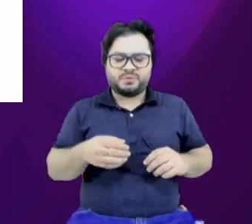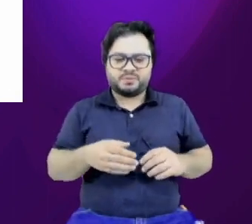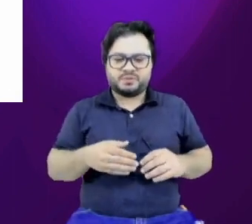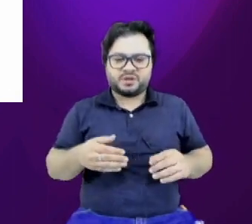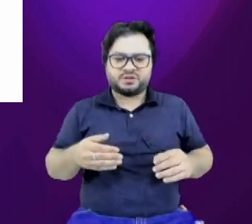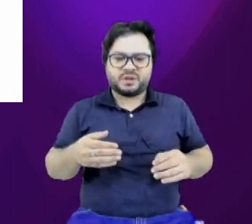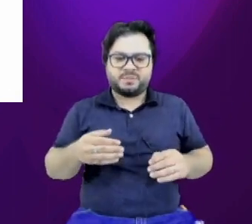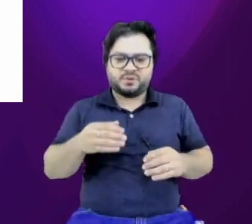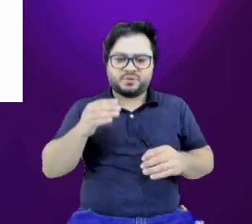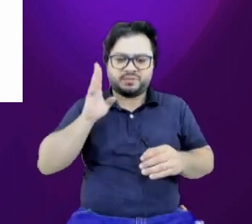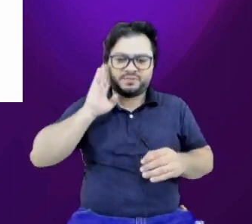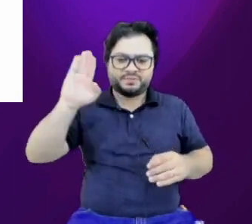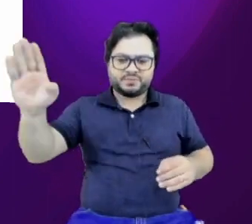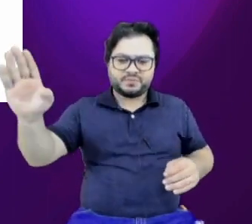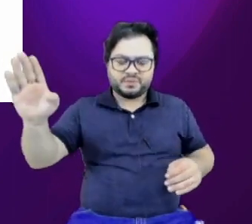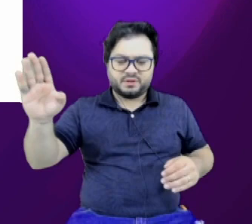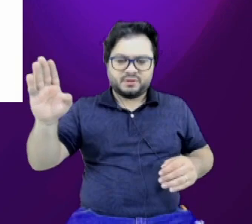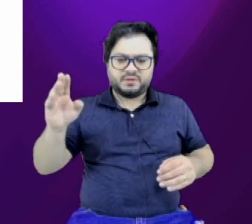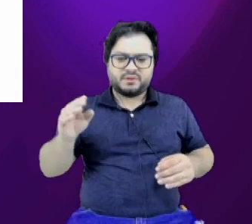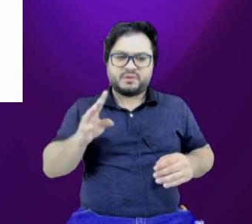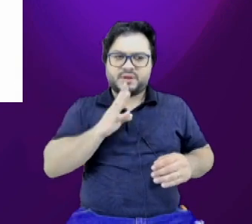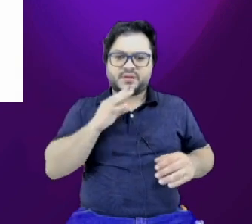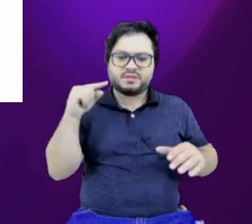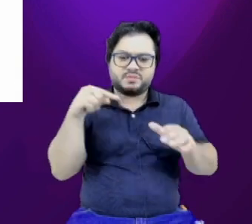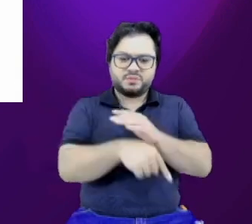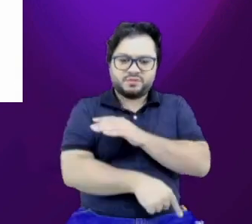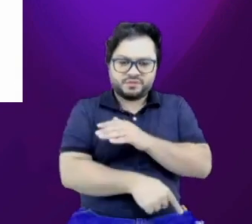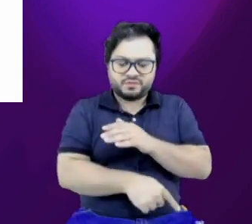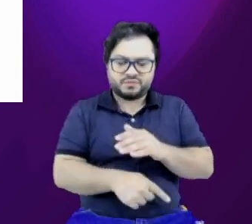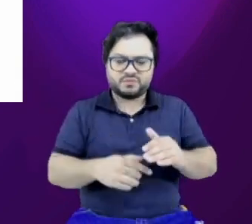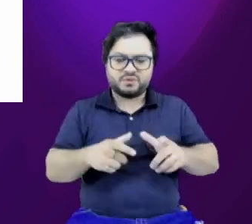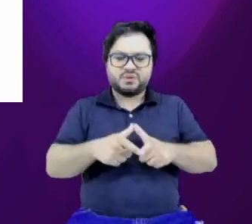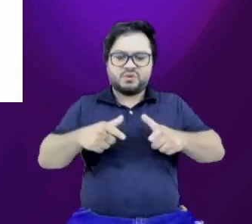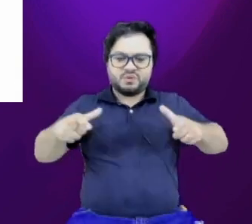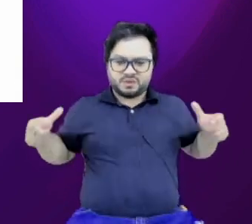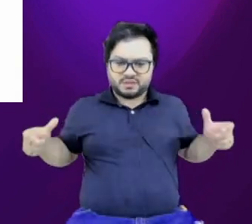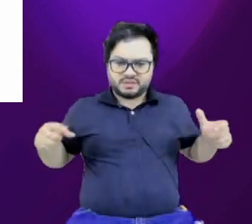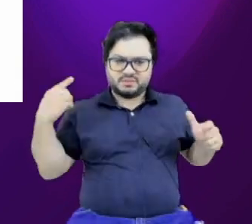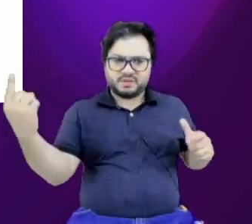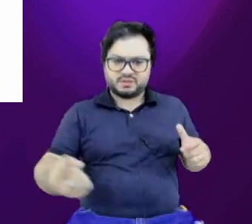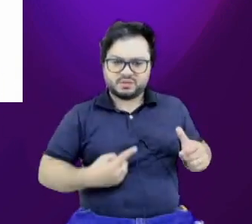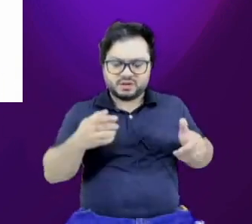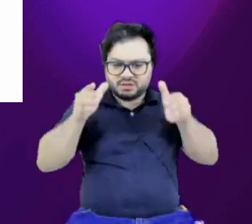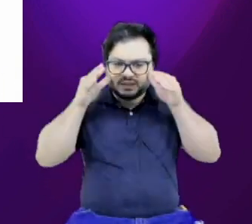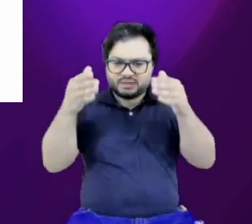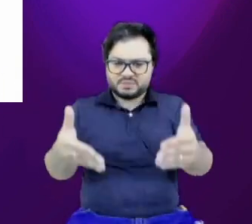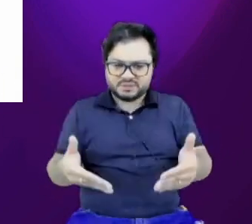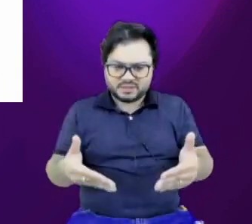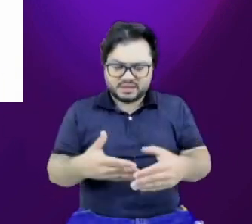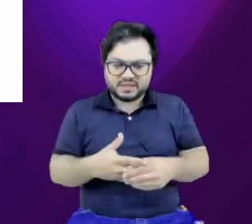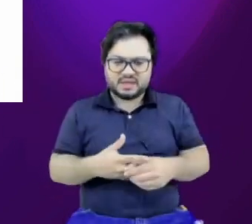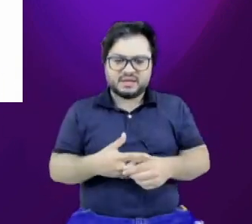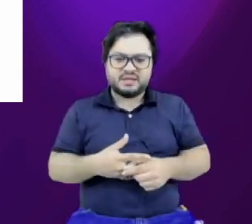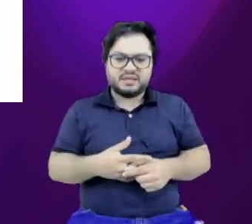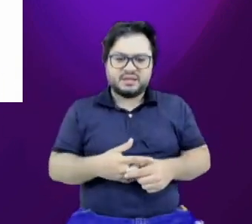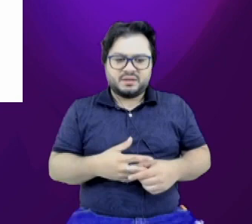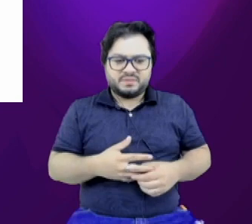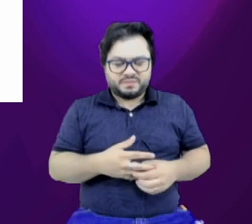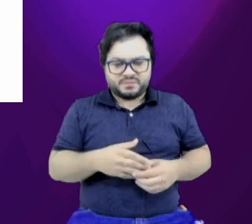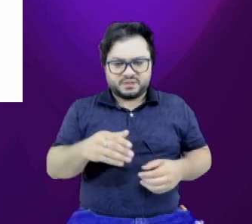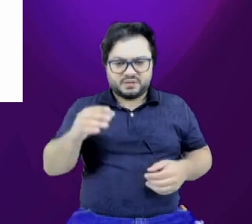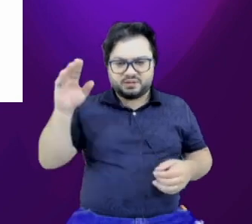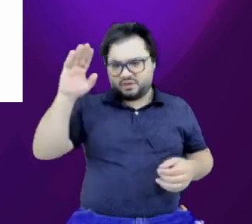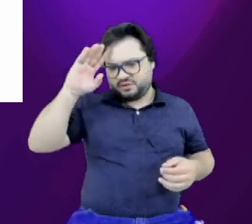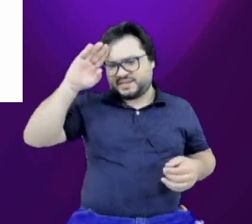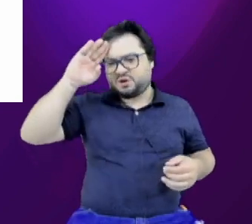isso é fundamental. Quem conhece melhor nosso crescimento das especialidades, nós precisamos de